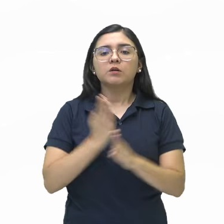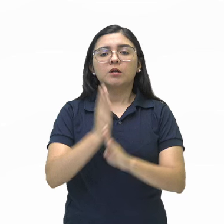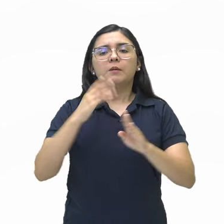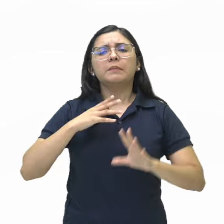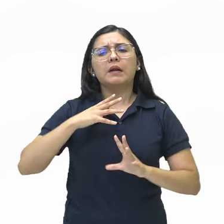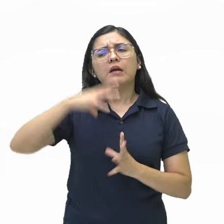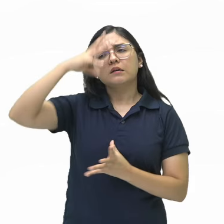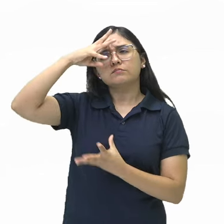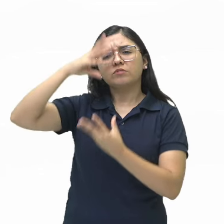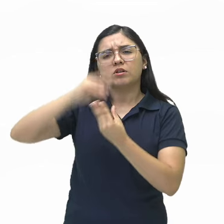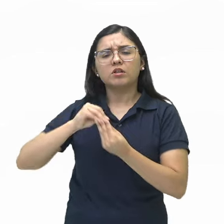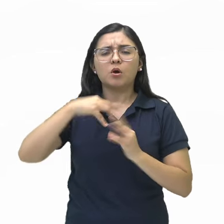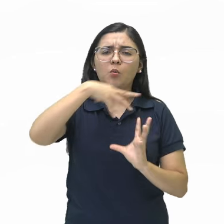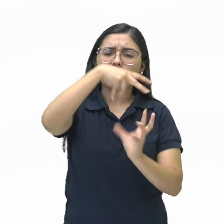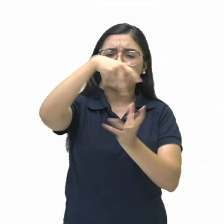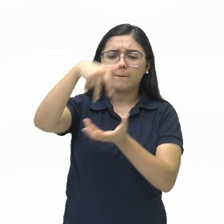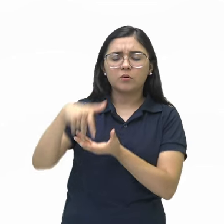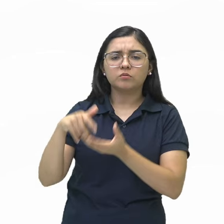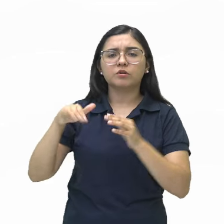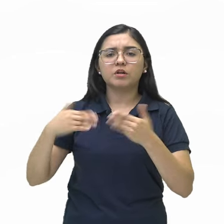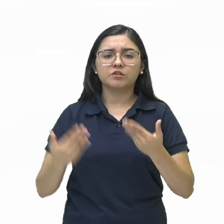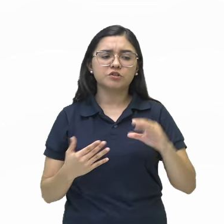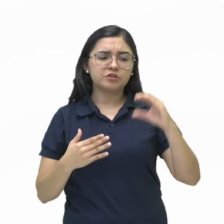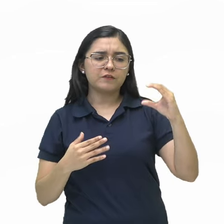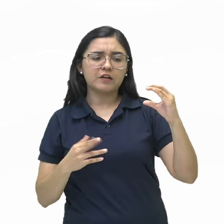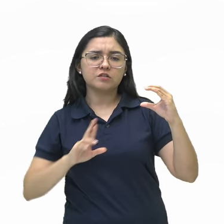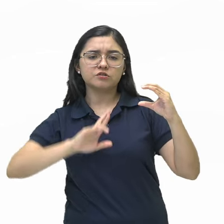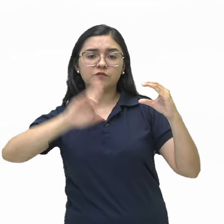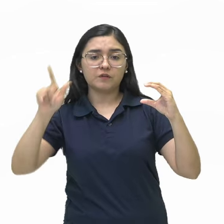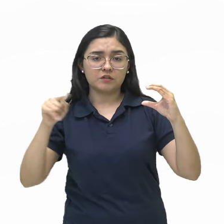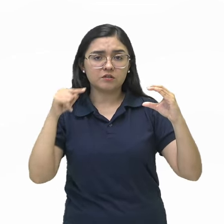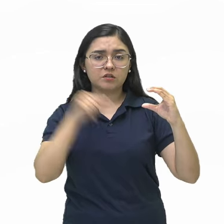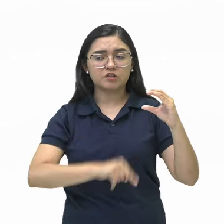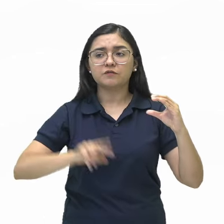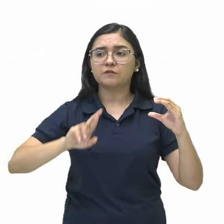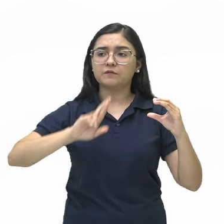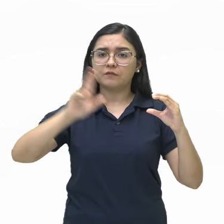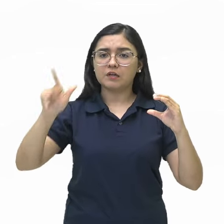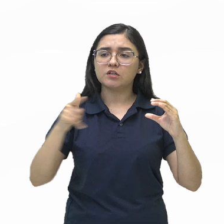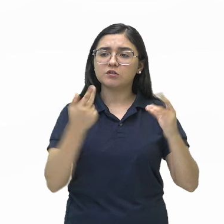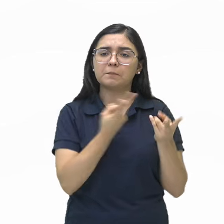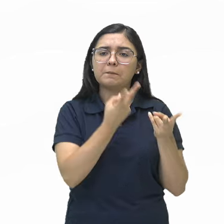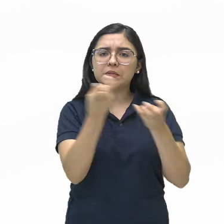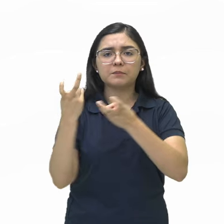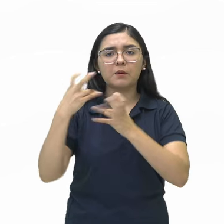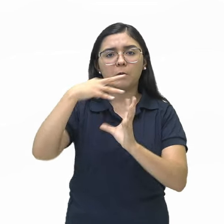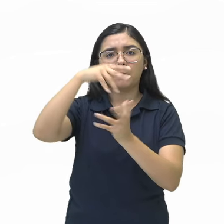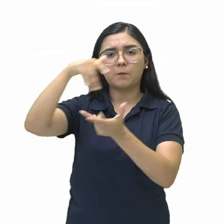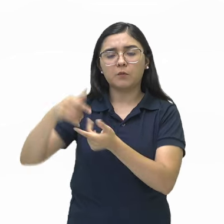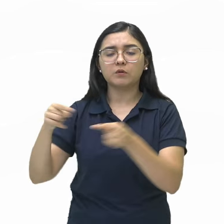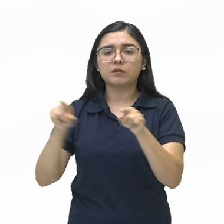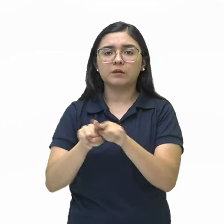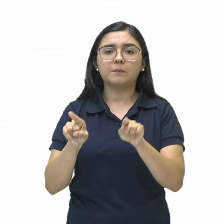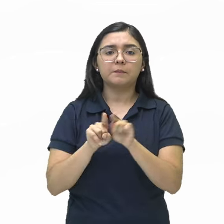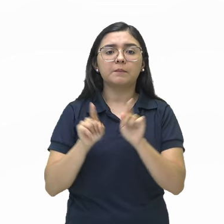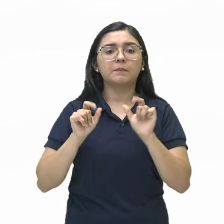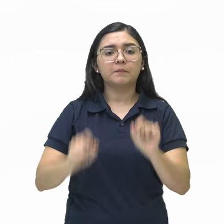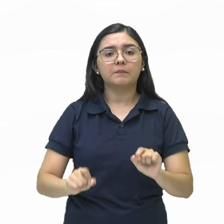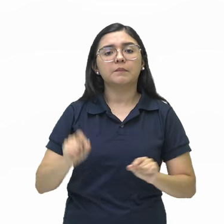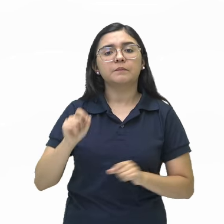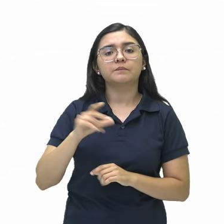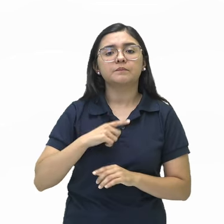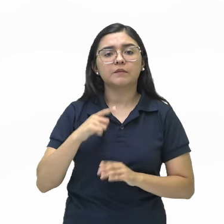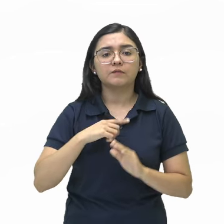O que diferencia a ciência, ou o que faz dela uma maneira diferente de ver o mundo, e é a aplicação de uma série